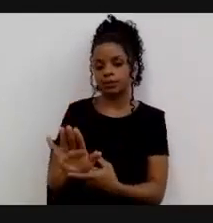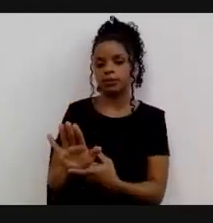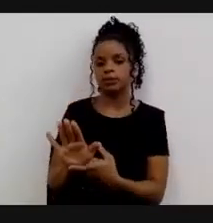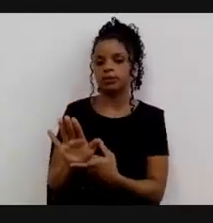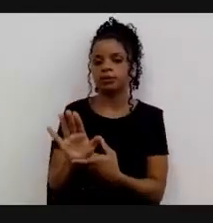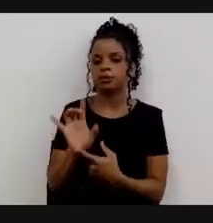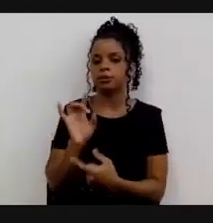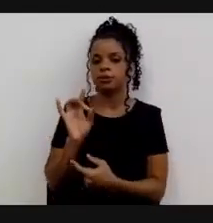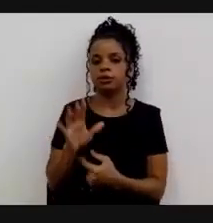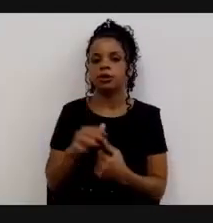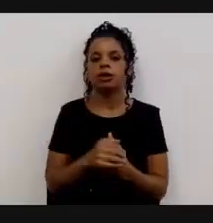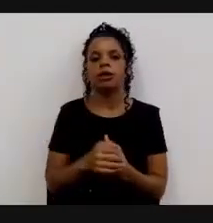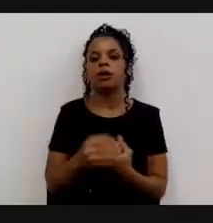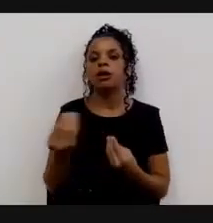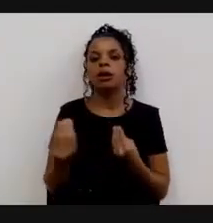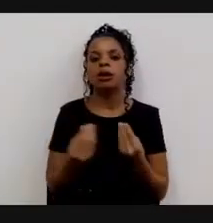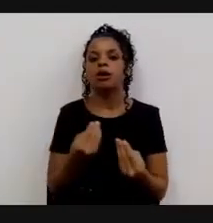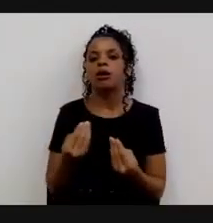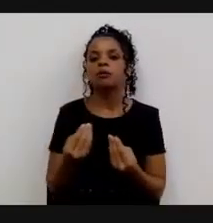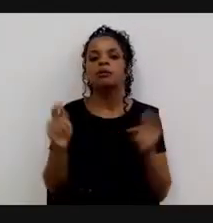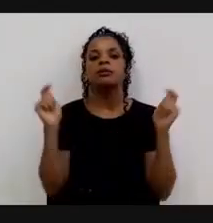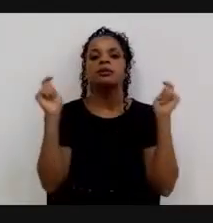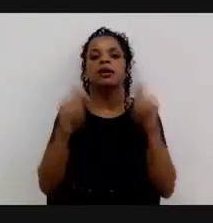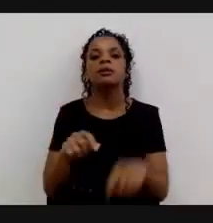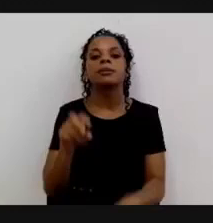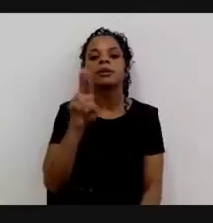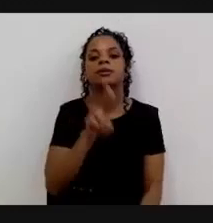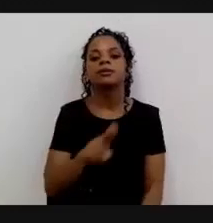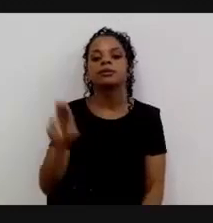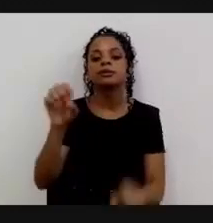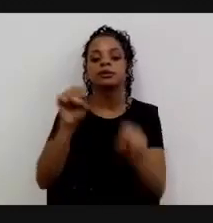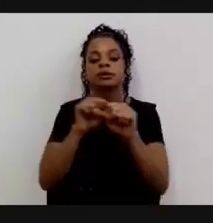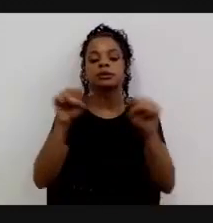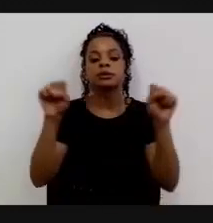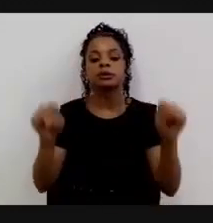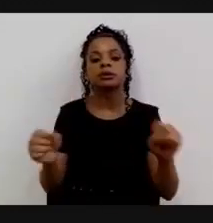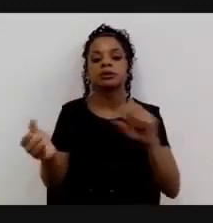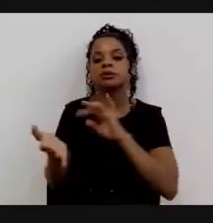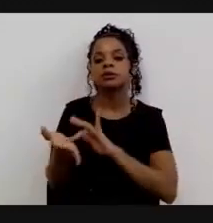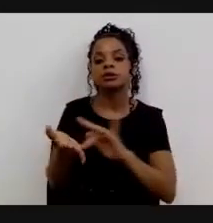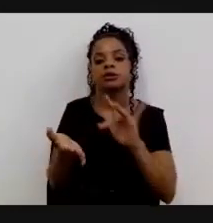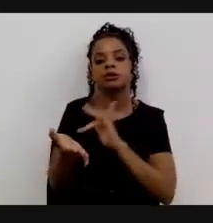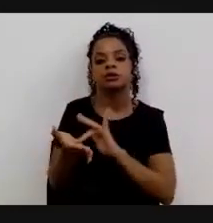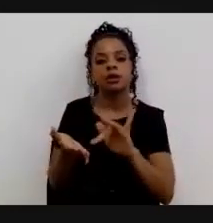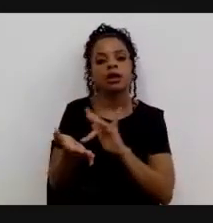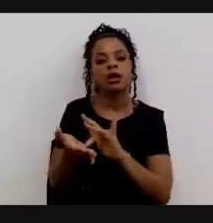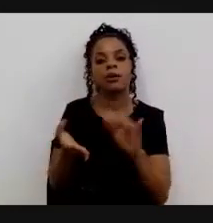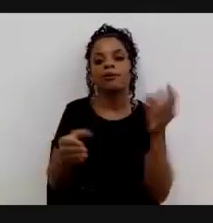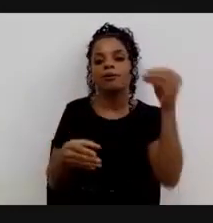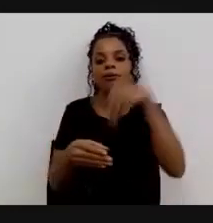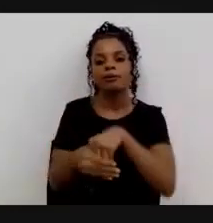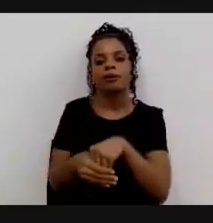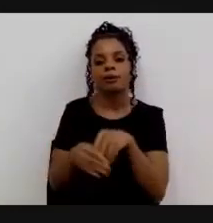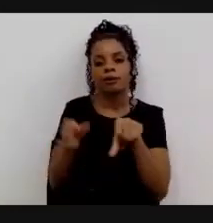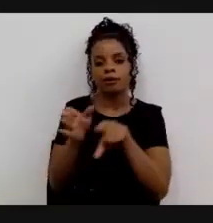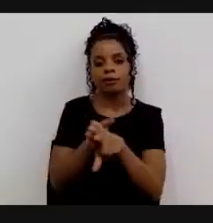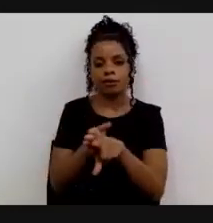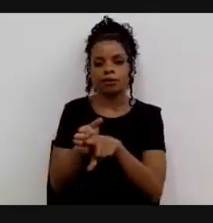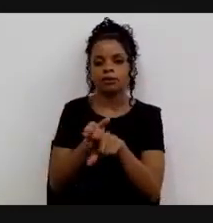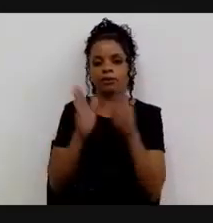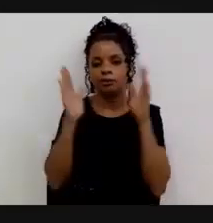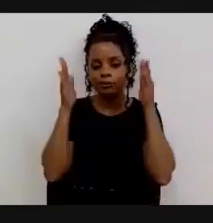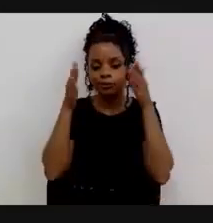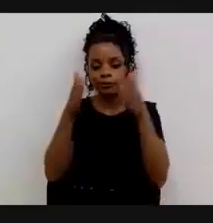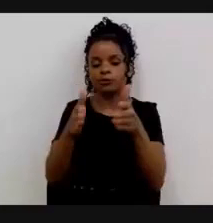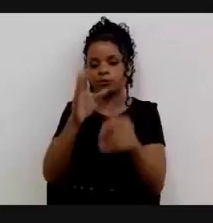raso, né? Como é que se pode utilizar sistemas cibernéticos digitais na pesquisa, tá? Esse é o